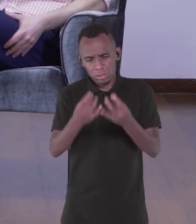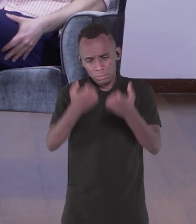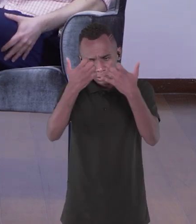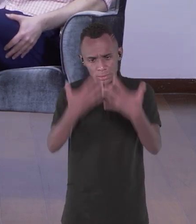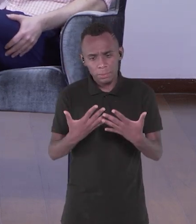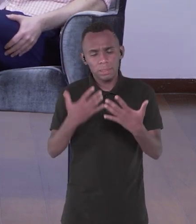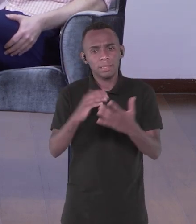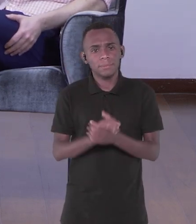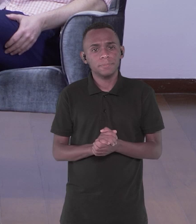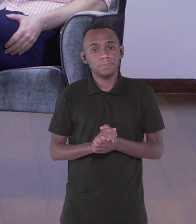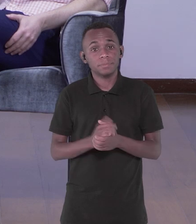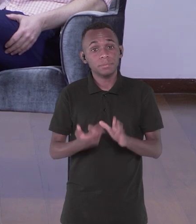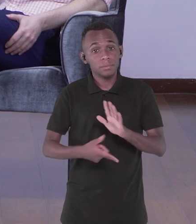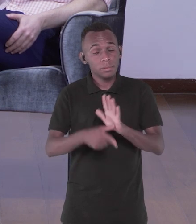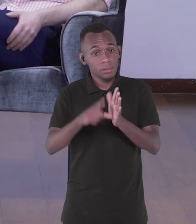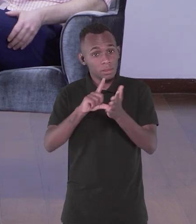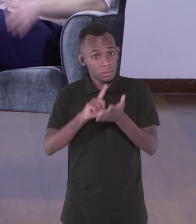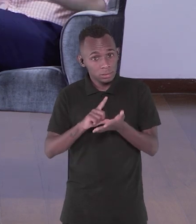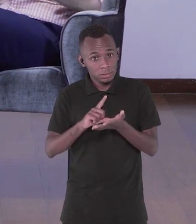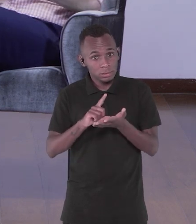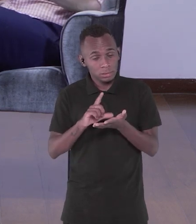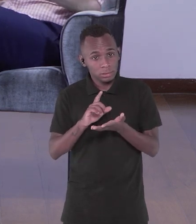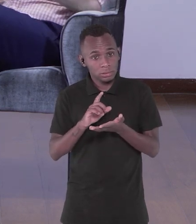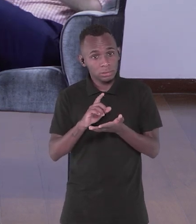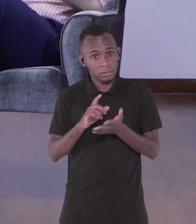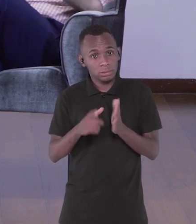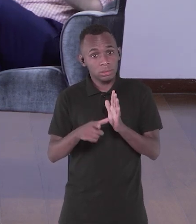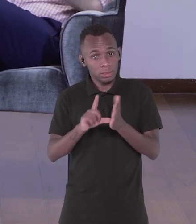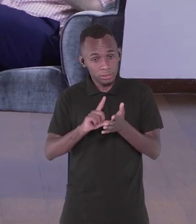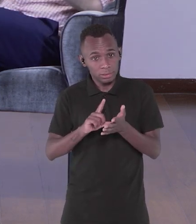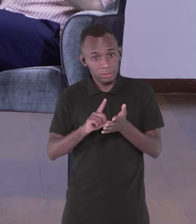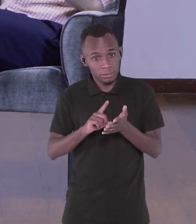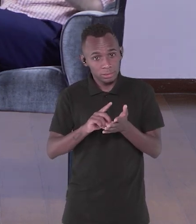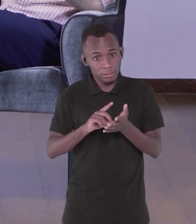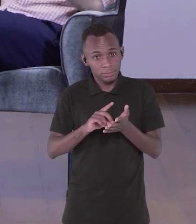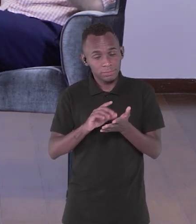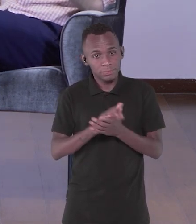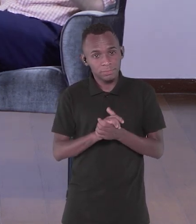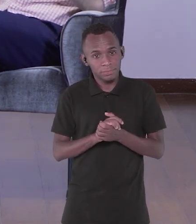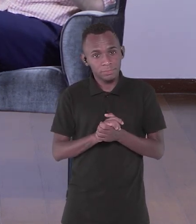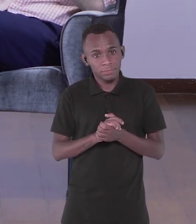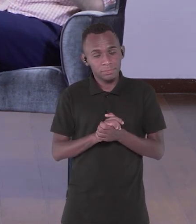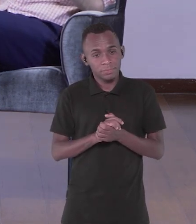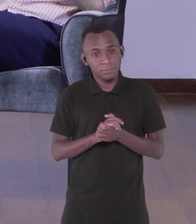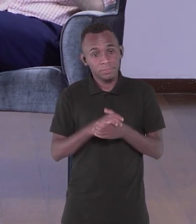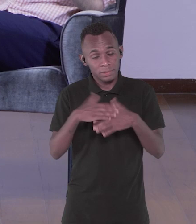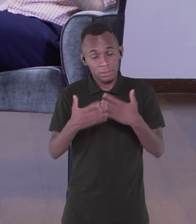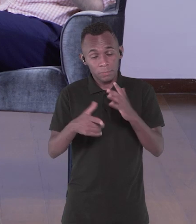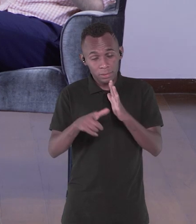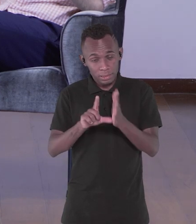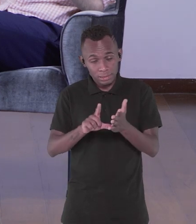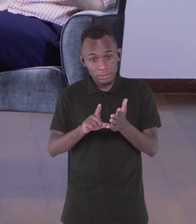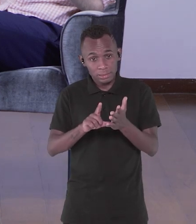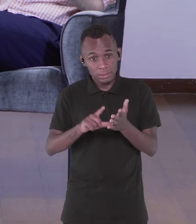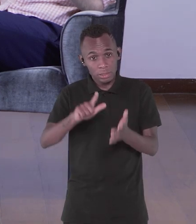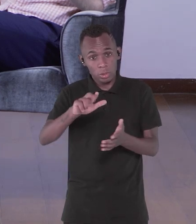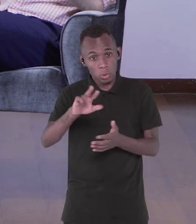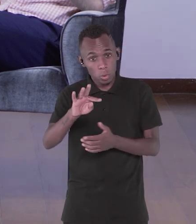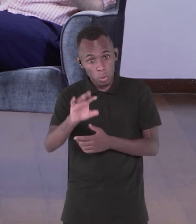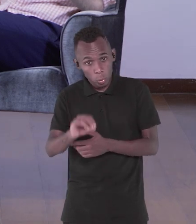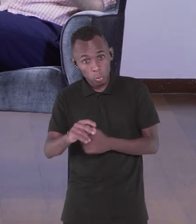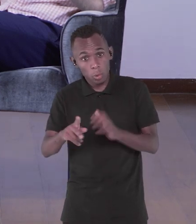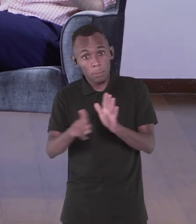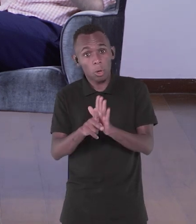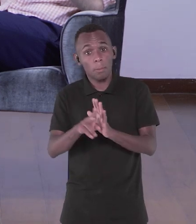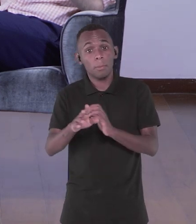a ilustração de uma pessoa que tenta tampar a visão com mãos invisíveis. Antes de mais nada, luto é do